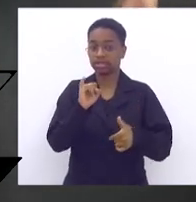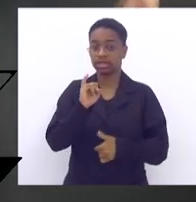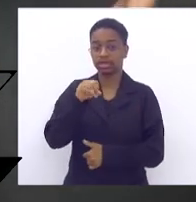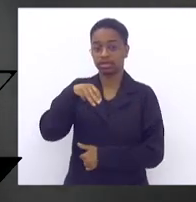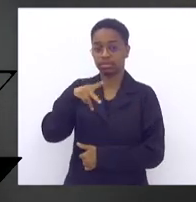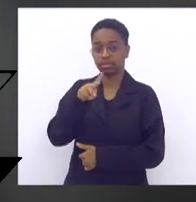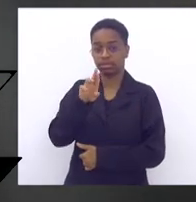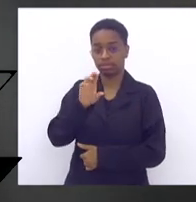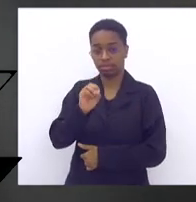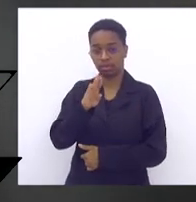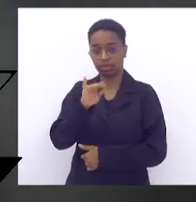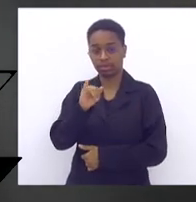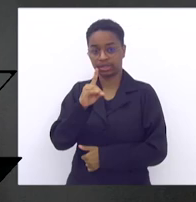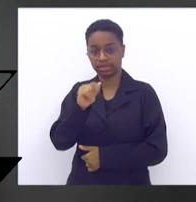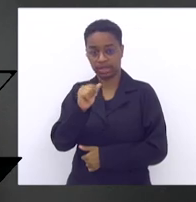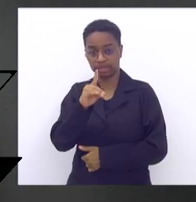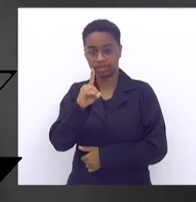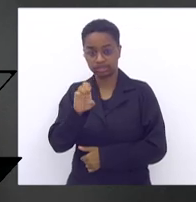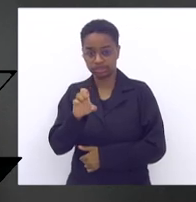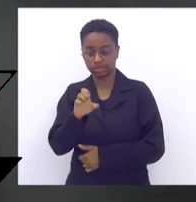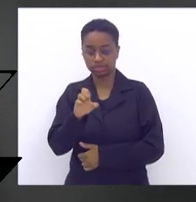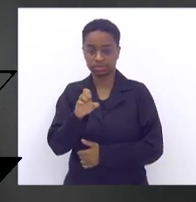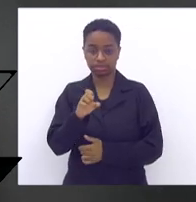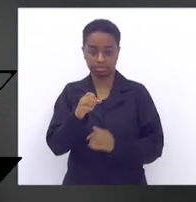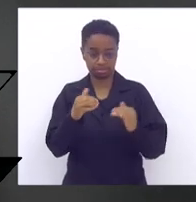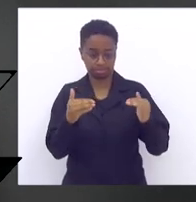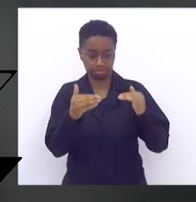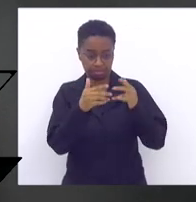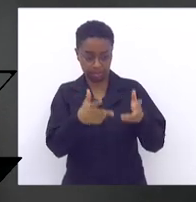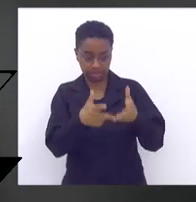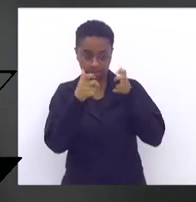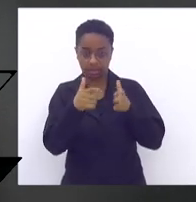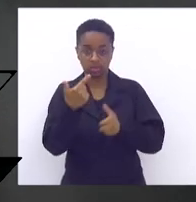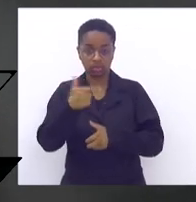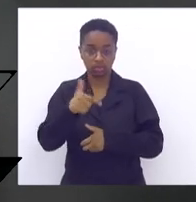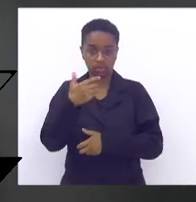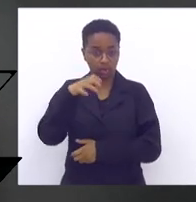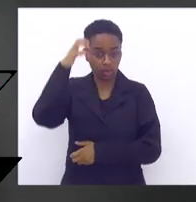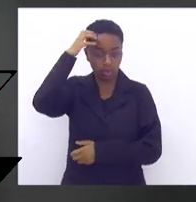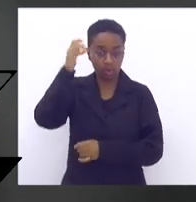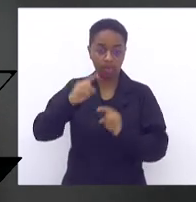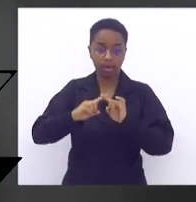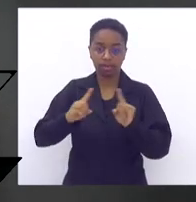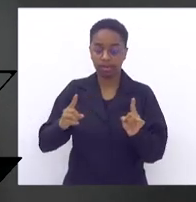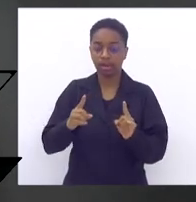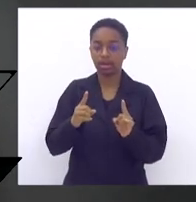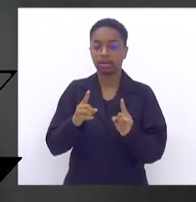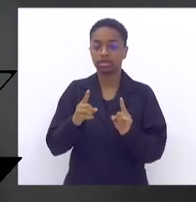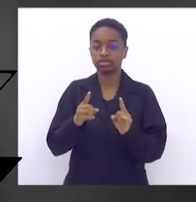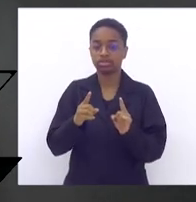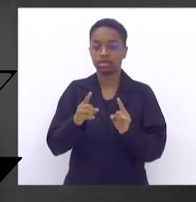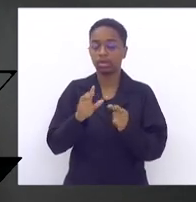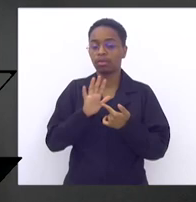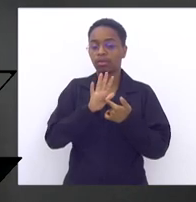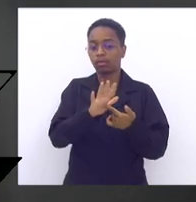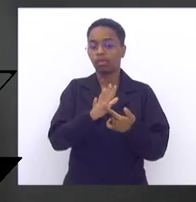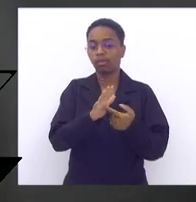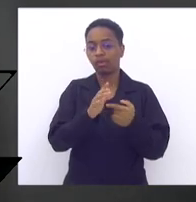prescrever, não tem mais o dolo, prescreveu o crime contra o